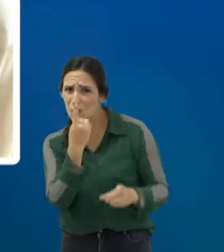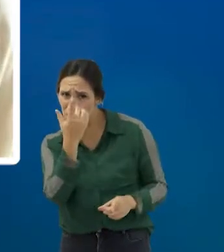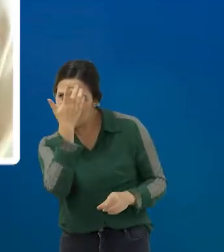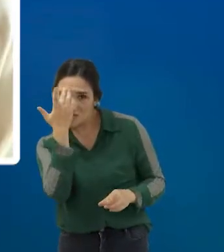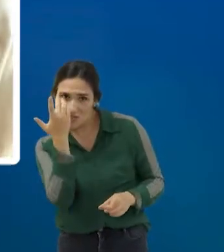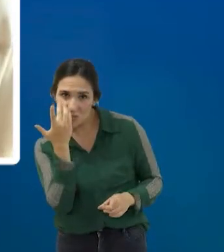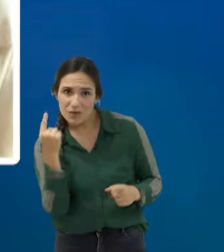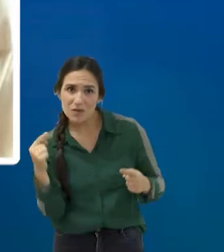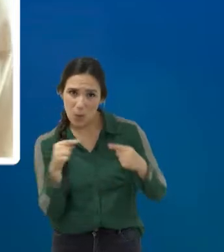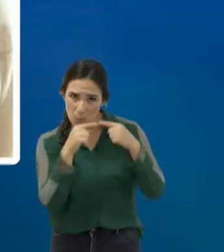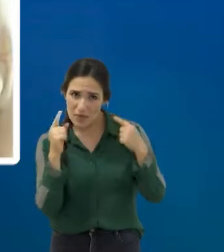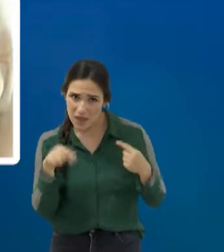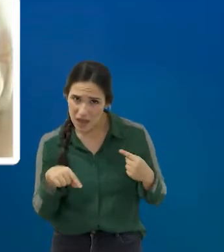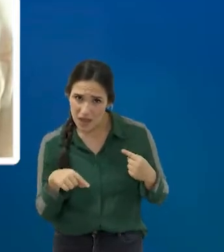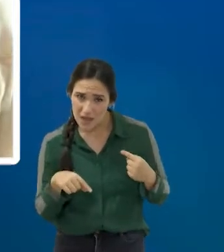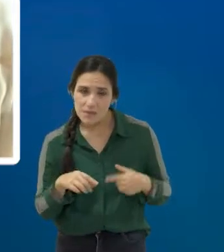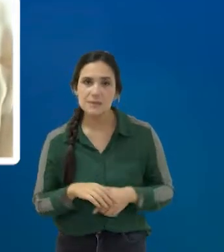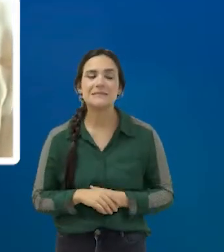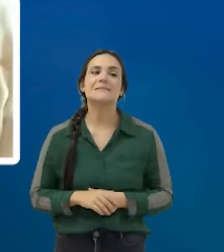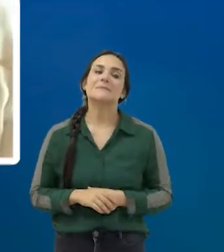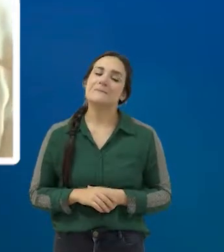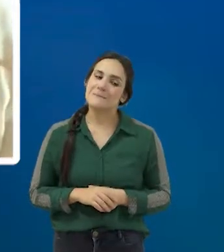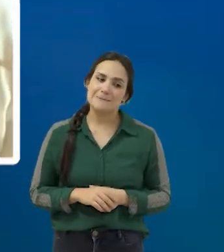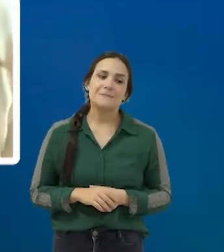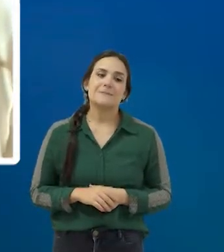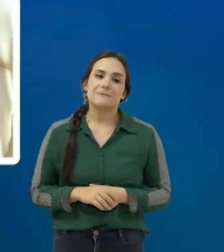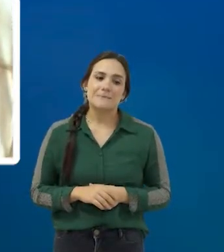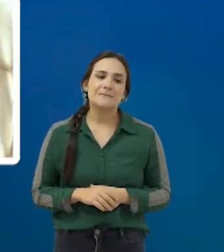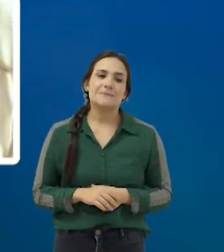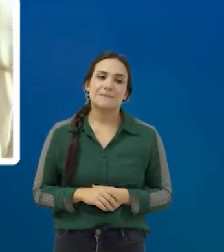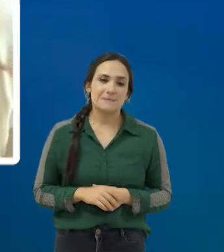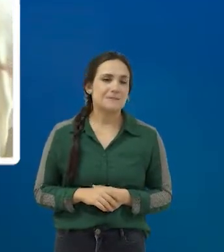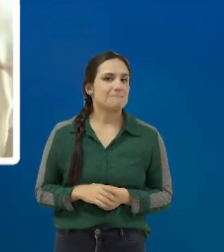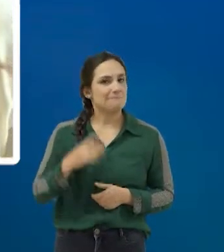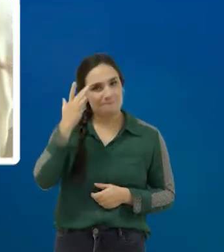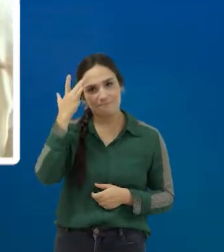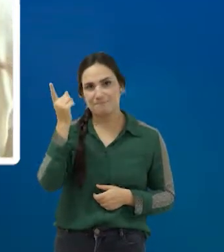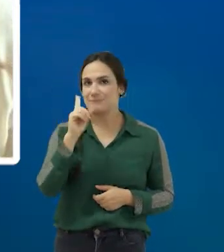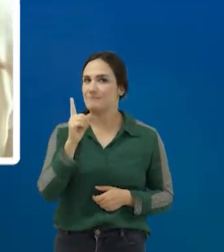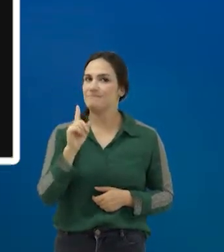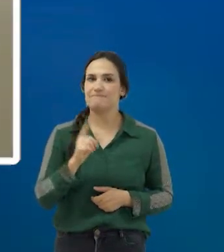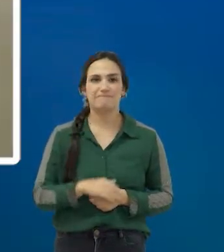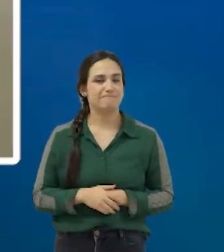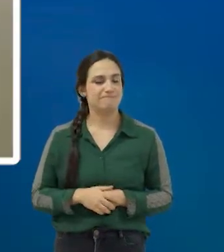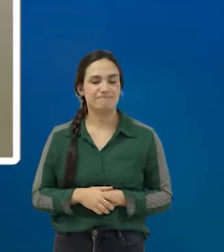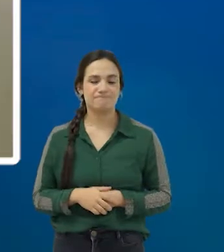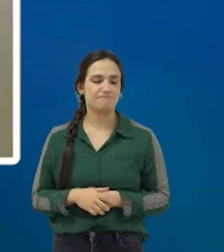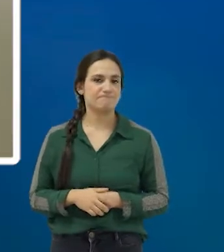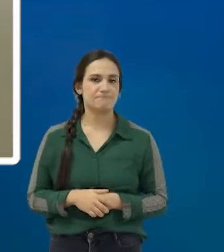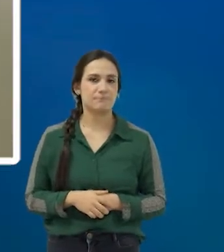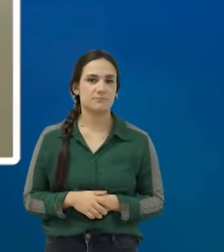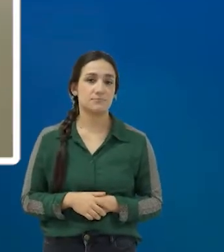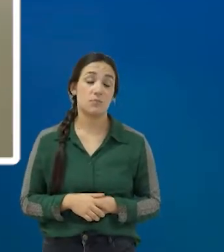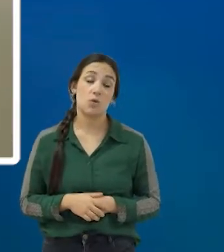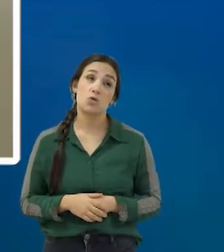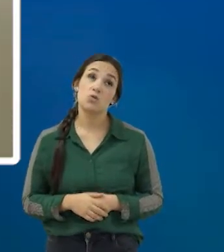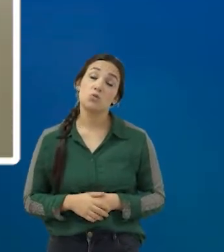um doador compatível? Não é fácil, não. Na teoria, o que